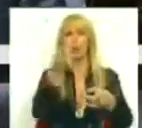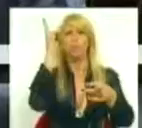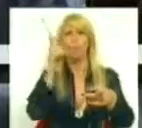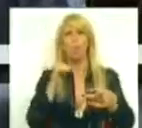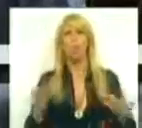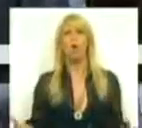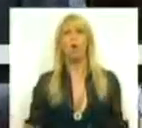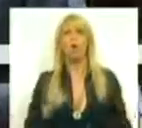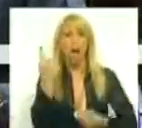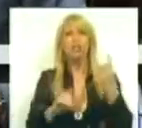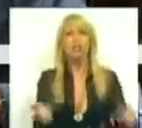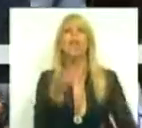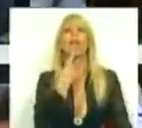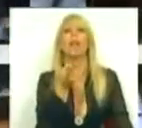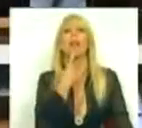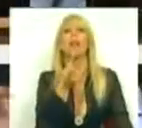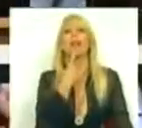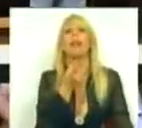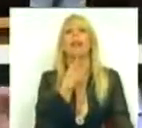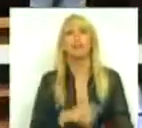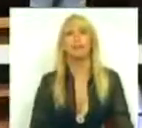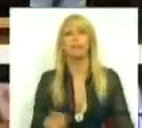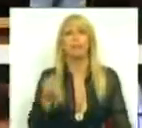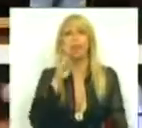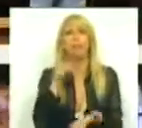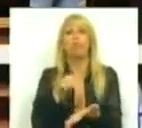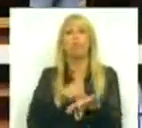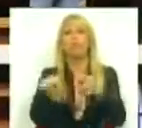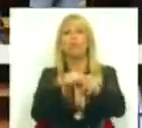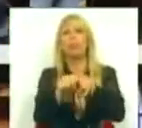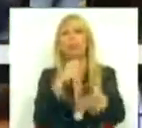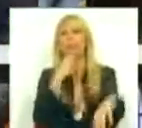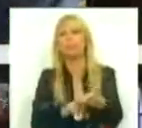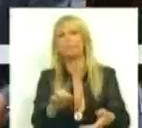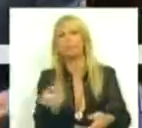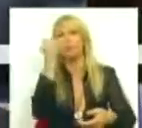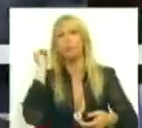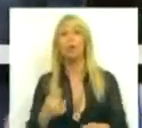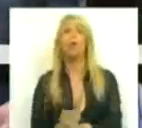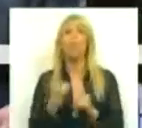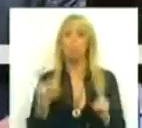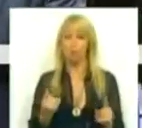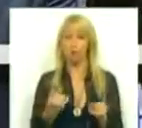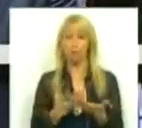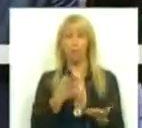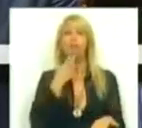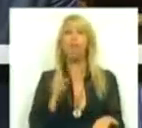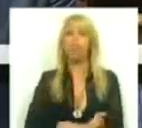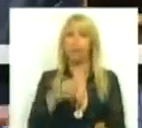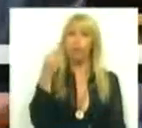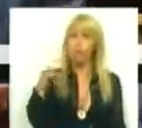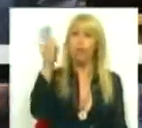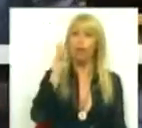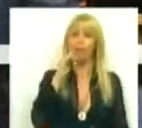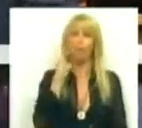consubstanciada em posições políticas de facto. Porque a grande verdade é que o Partido Socialista, apesar